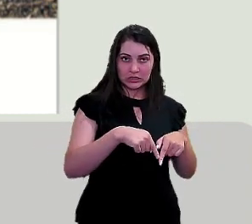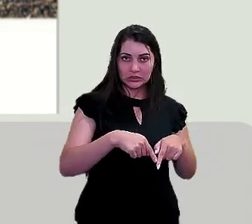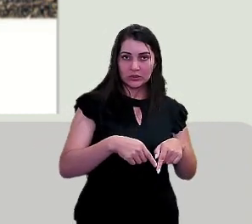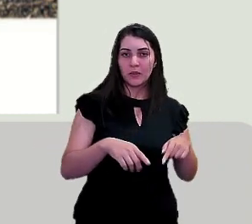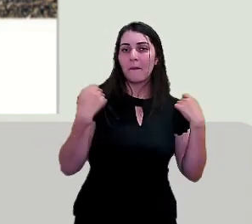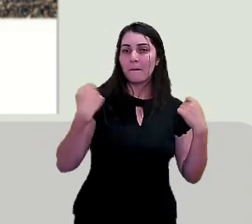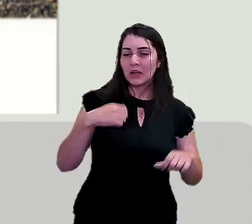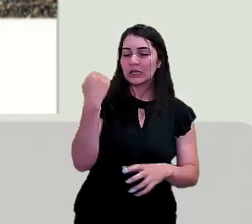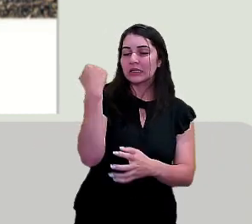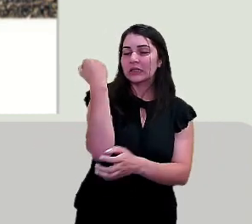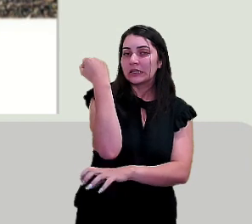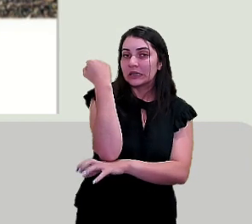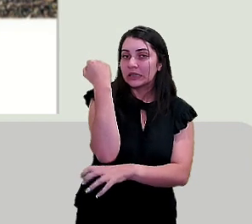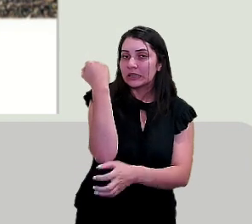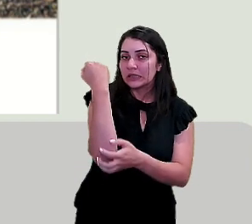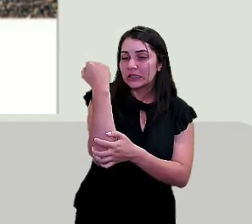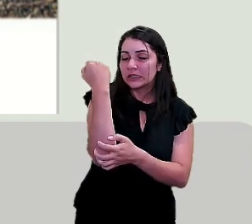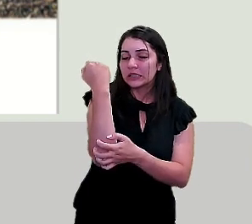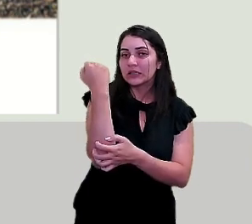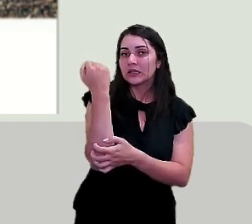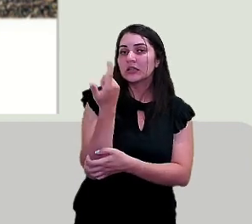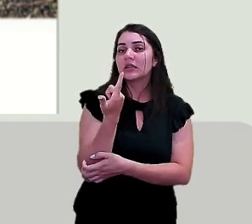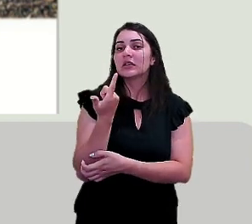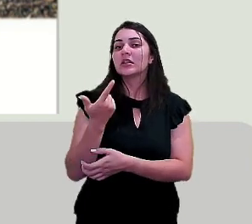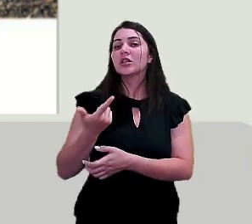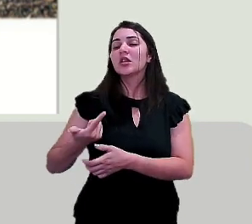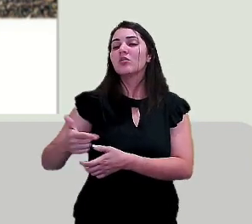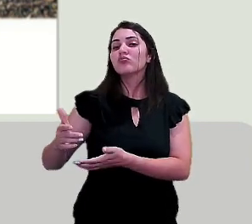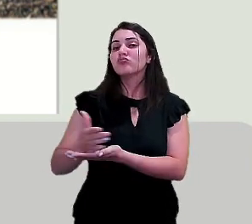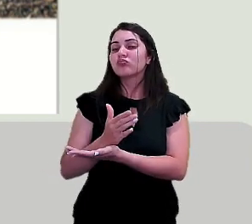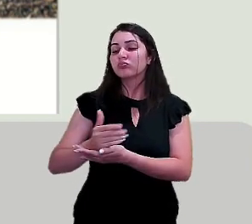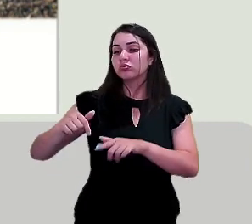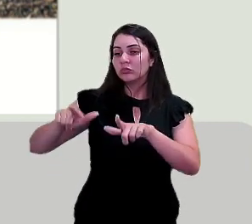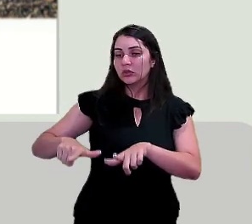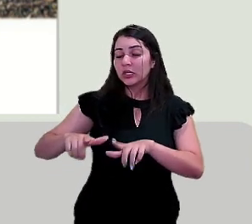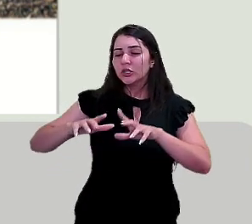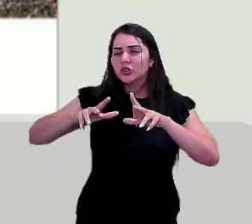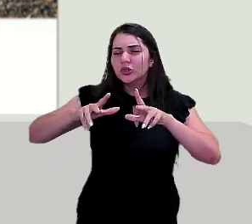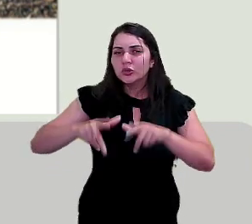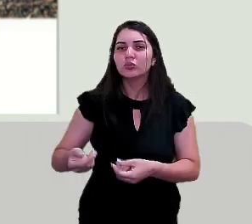essa madeira de algum lugar. Então, tudo vem da natureza, tá bom?